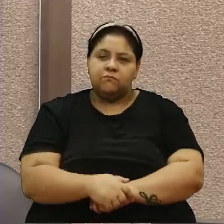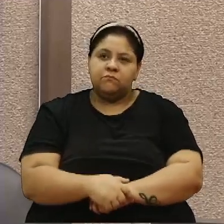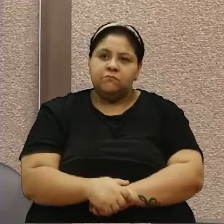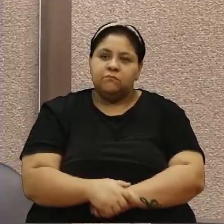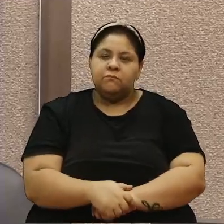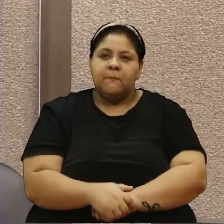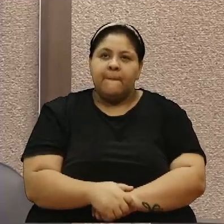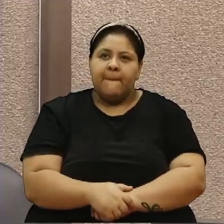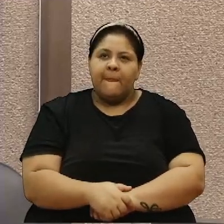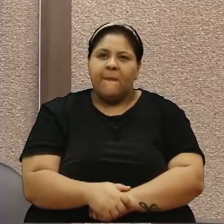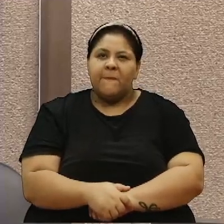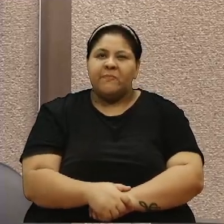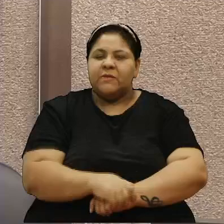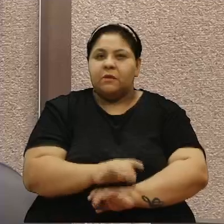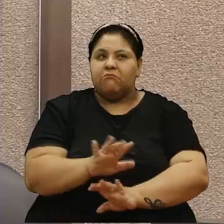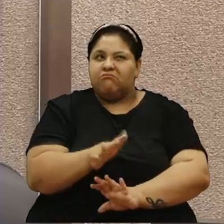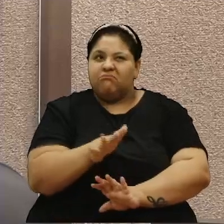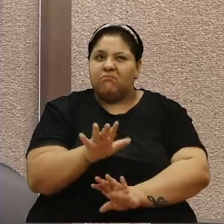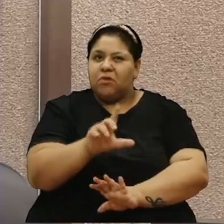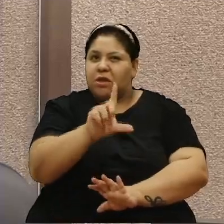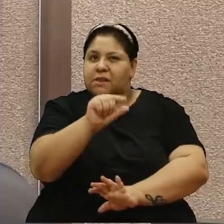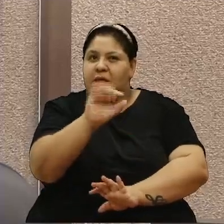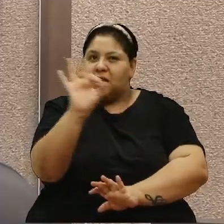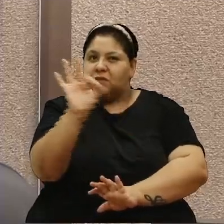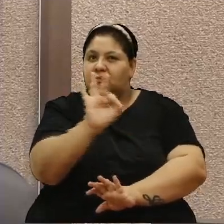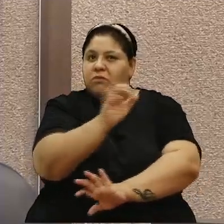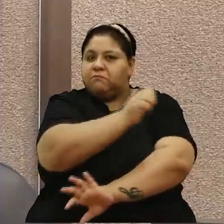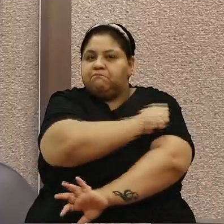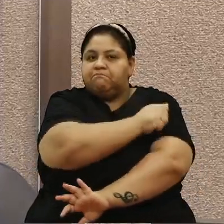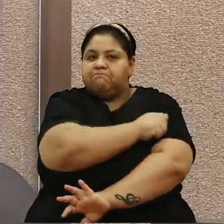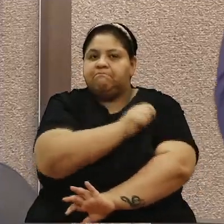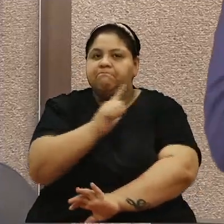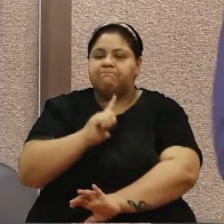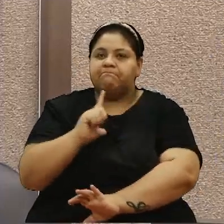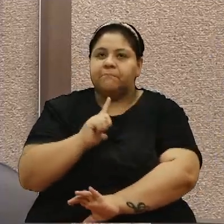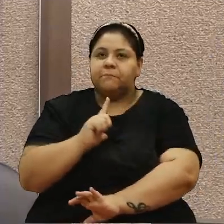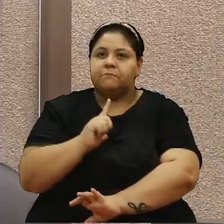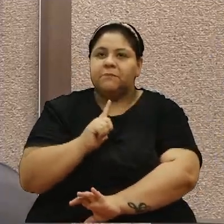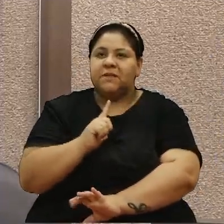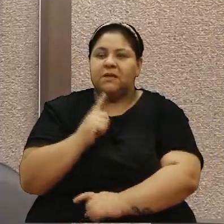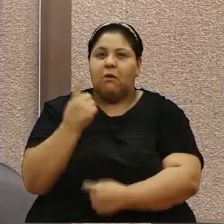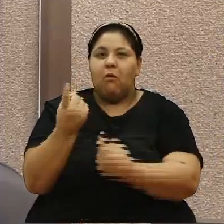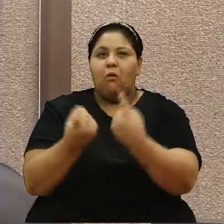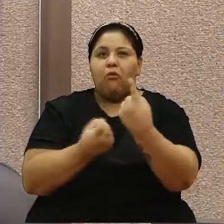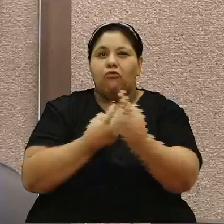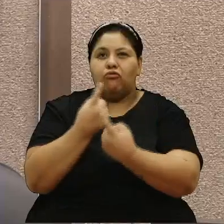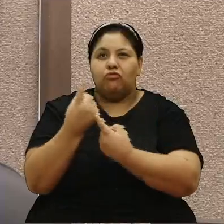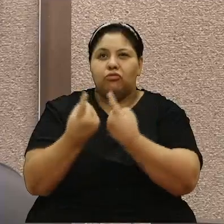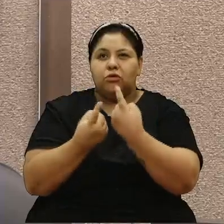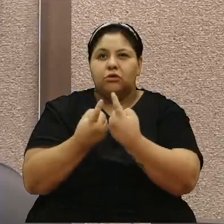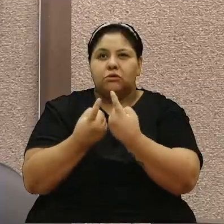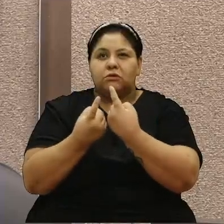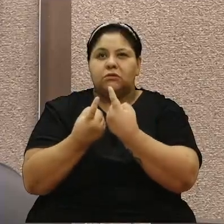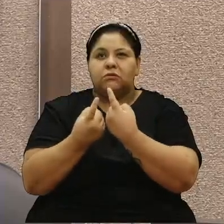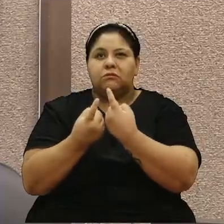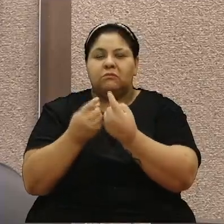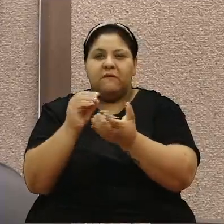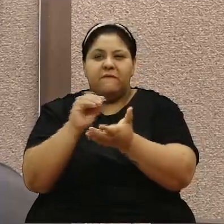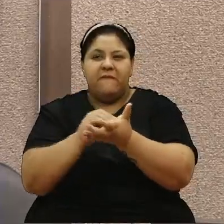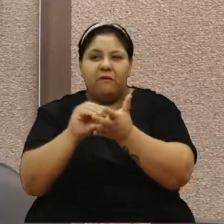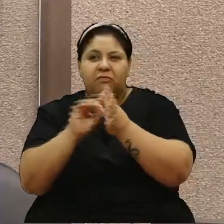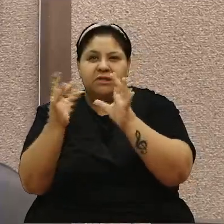praticamente 10% dos alunos eles têm algum transtorno, algum déficit de